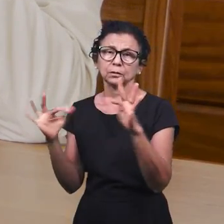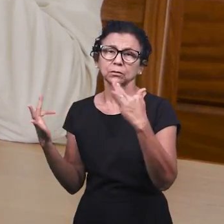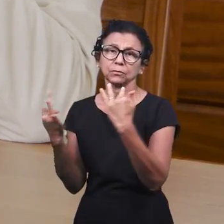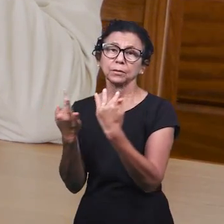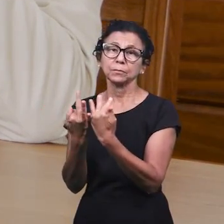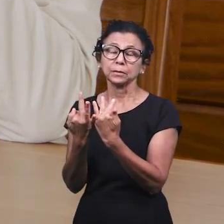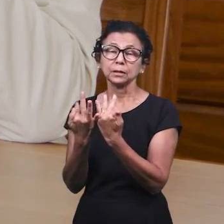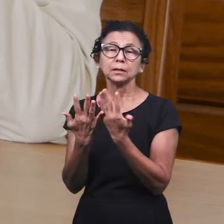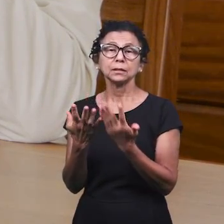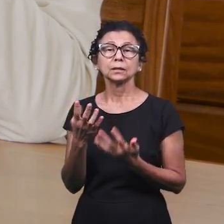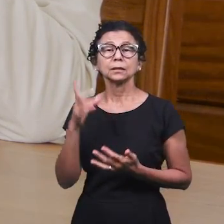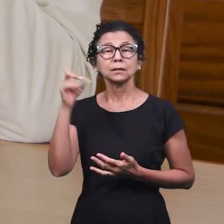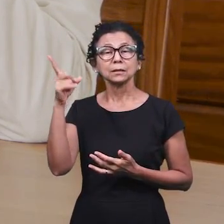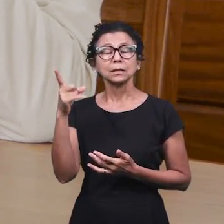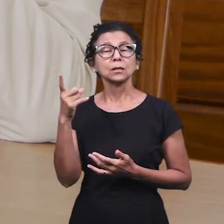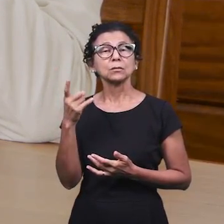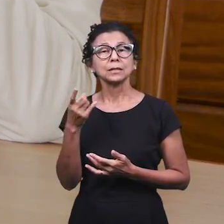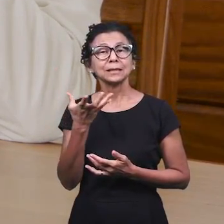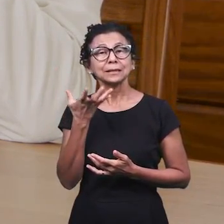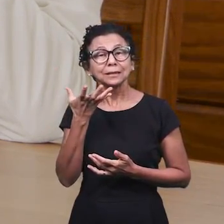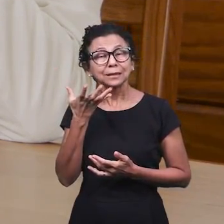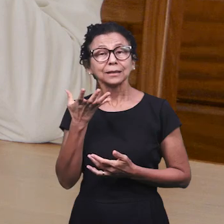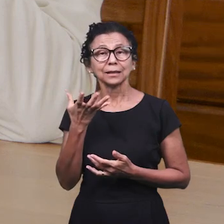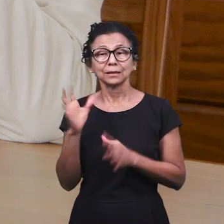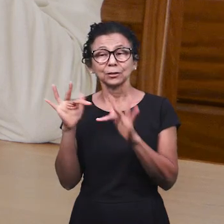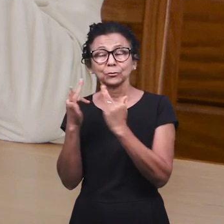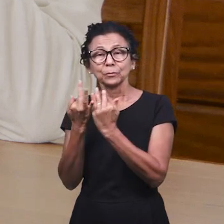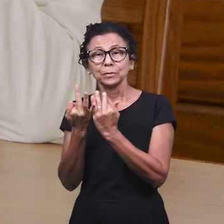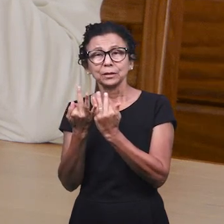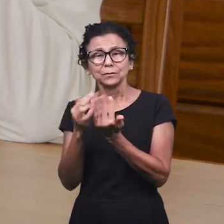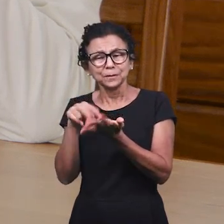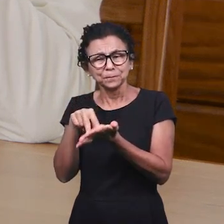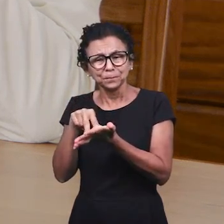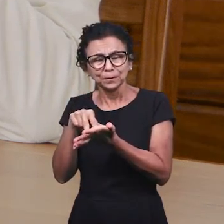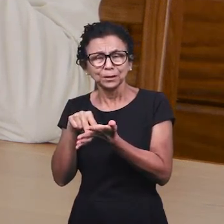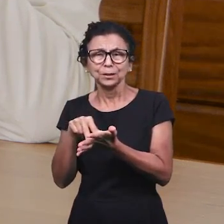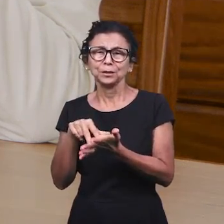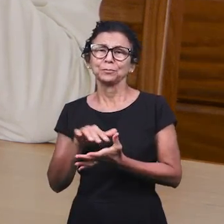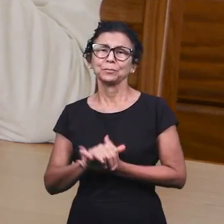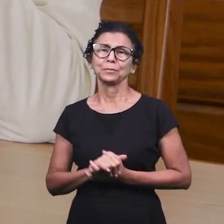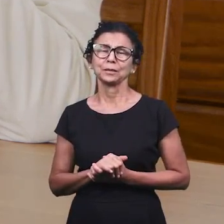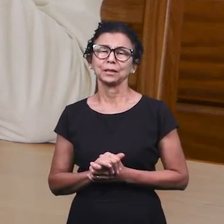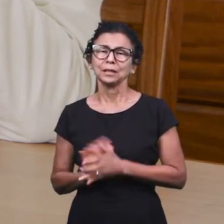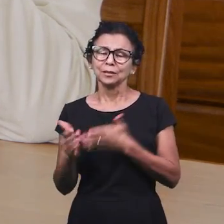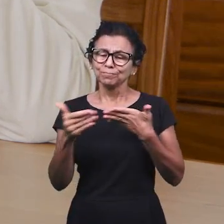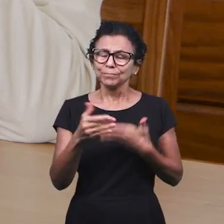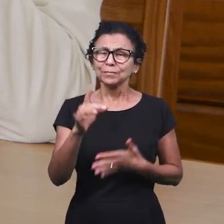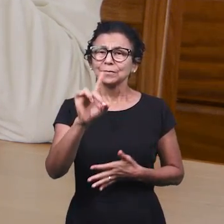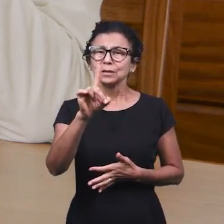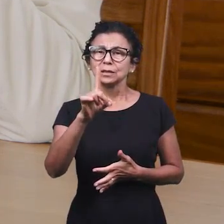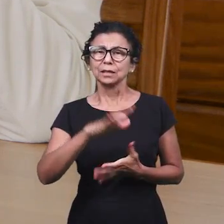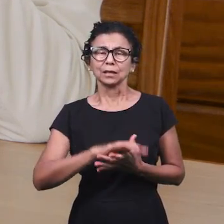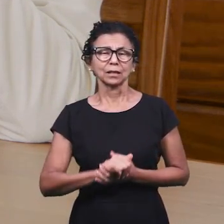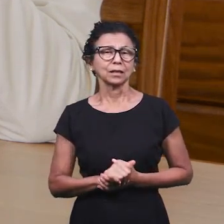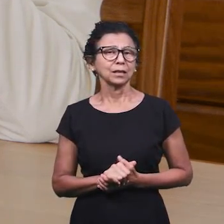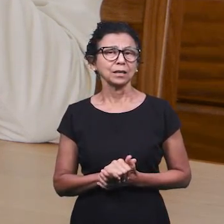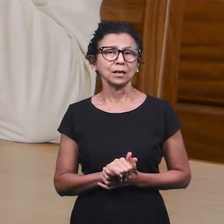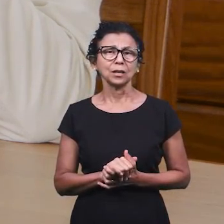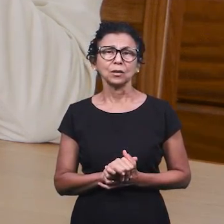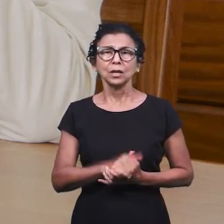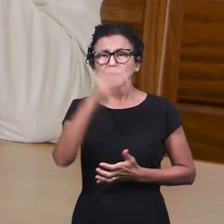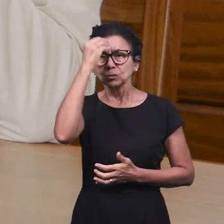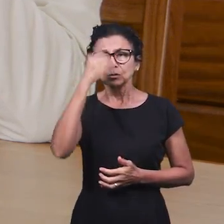Senhor, Ele quer que a família resista nessa hora desses ataques. Então você fica firme, não ceda com facilidade,